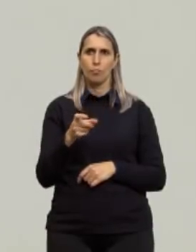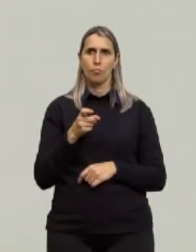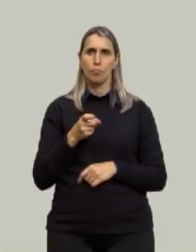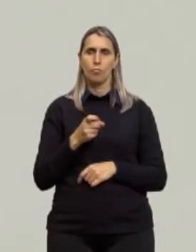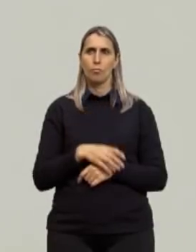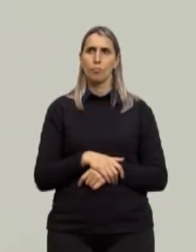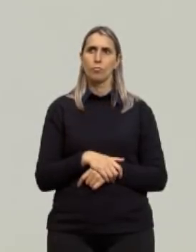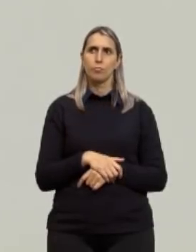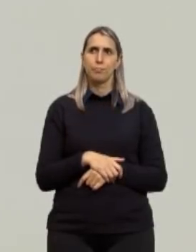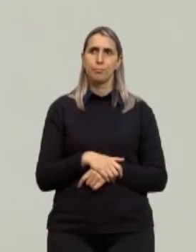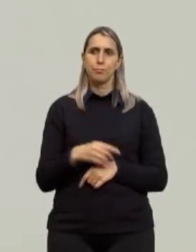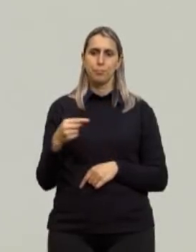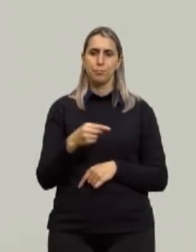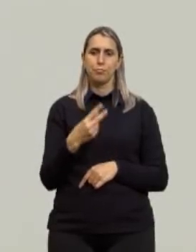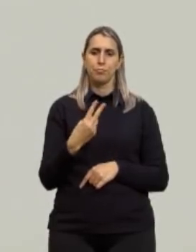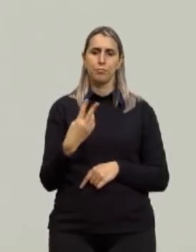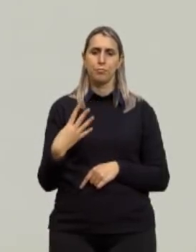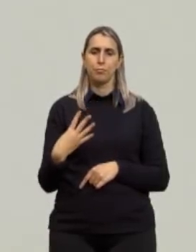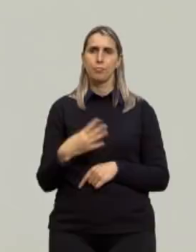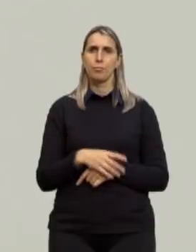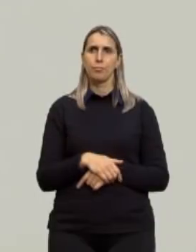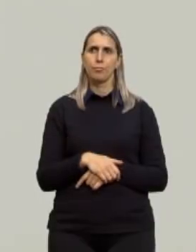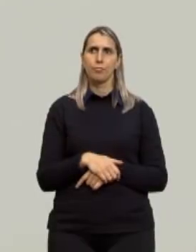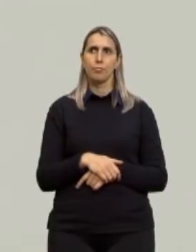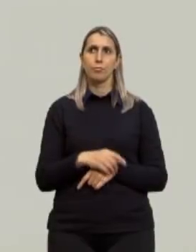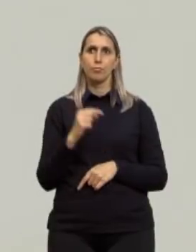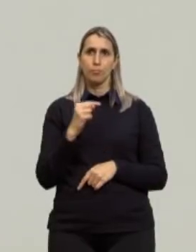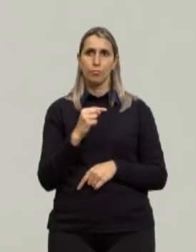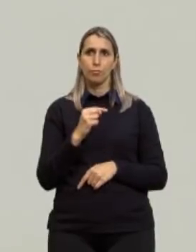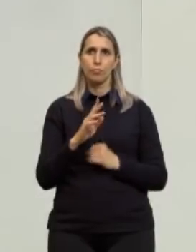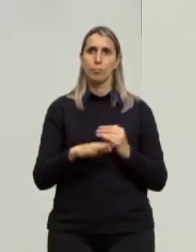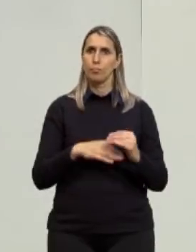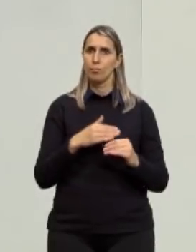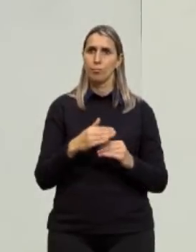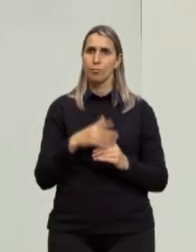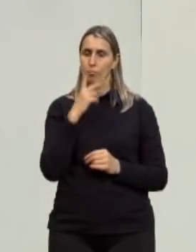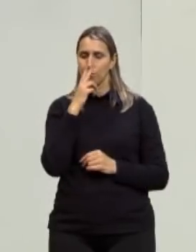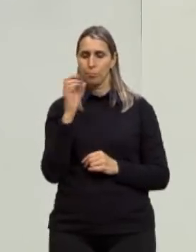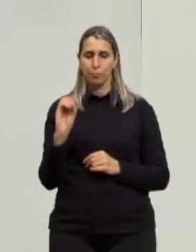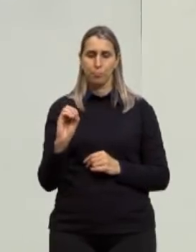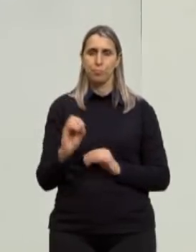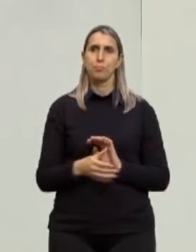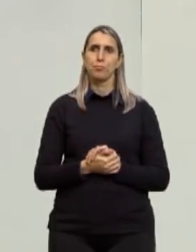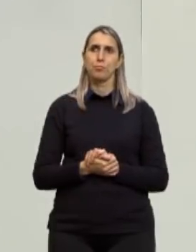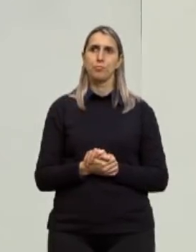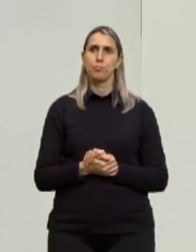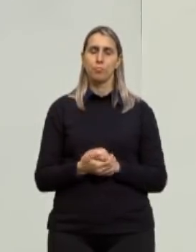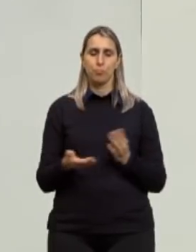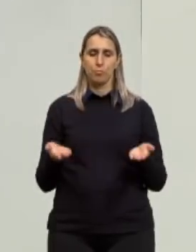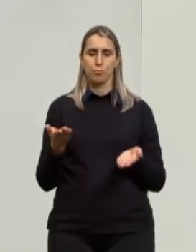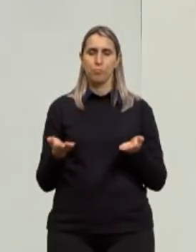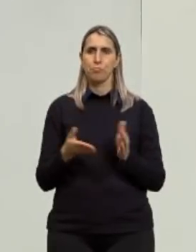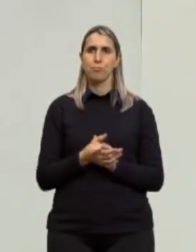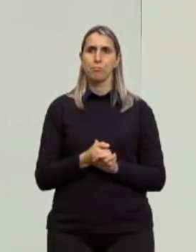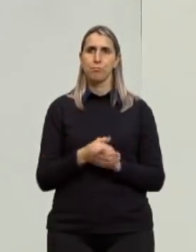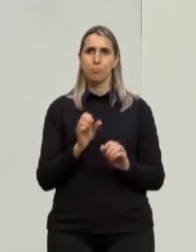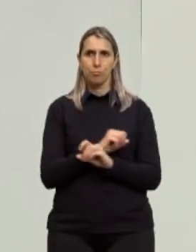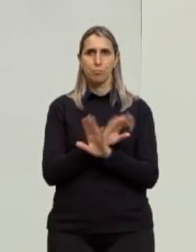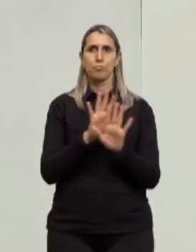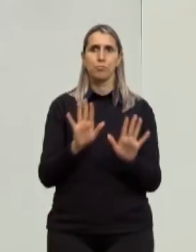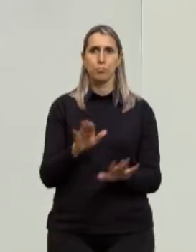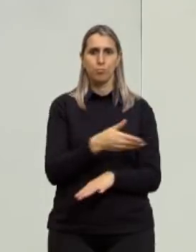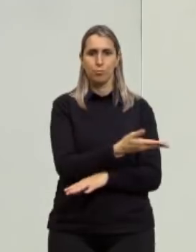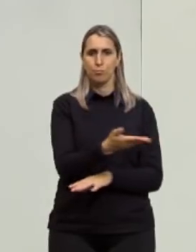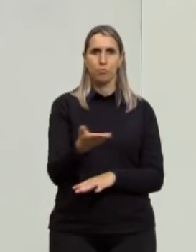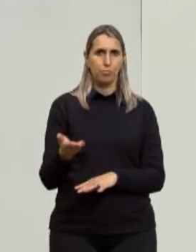- 4x - 24 e isso tudo ficou igual a zero né só que acho que tá claro para